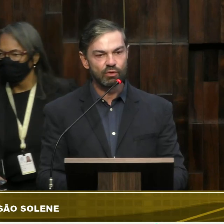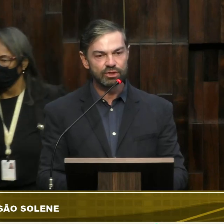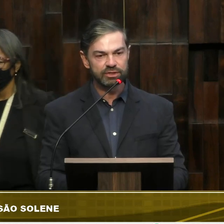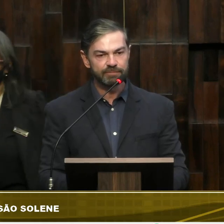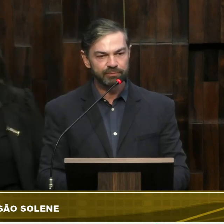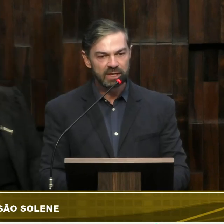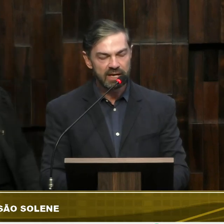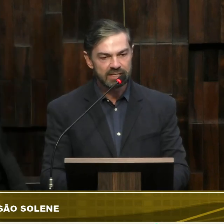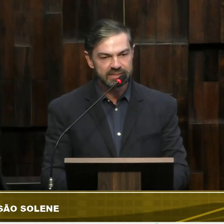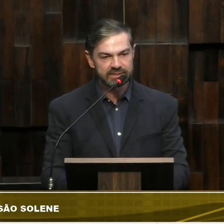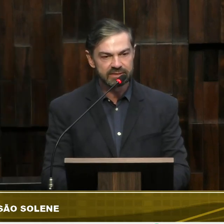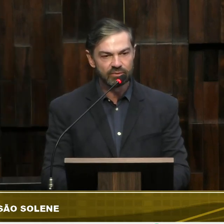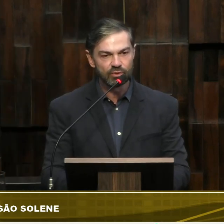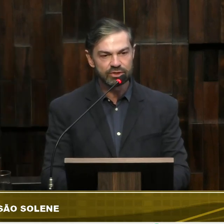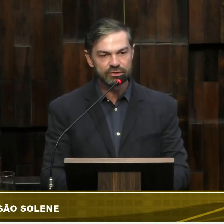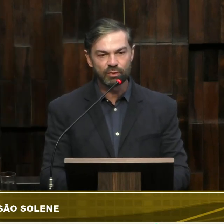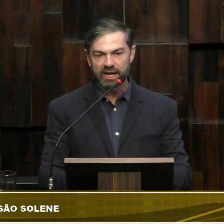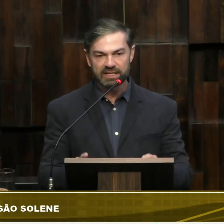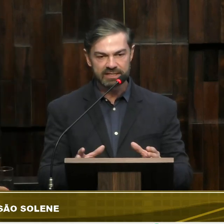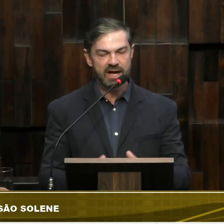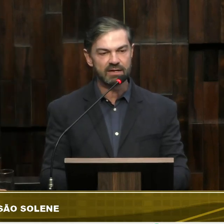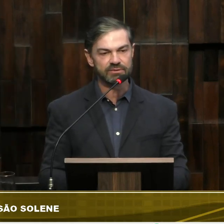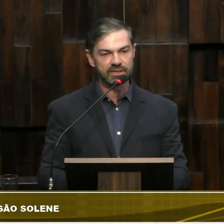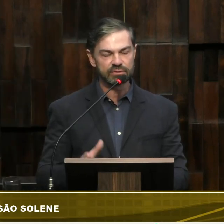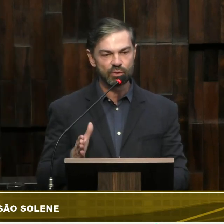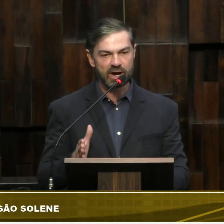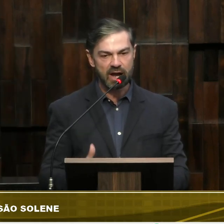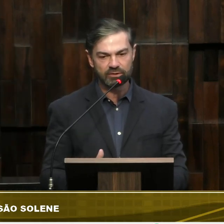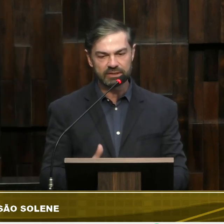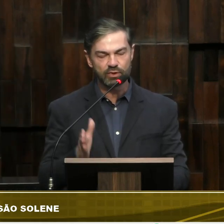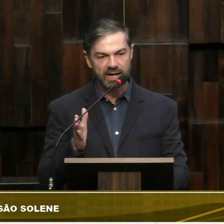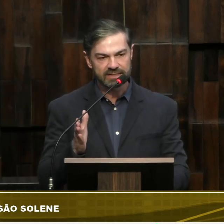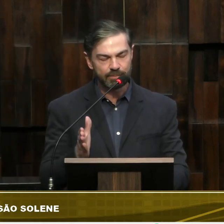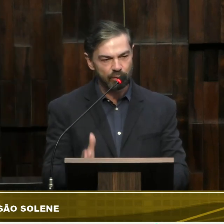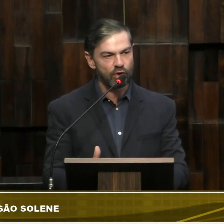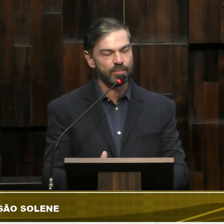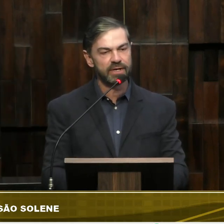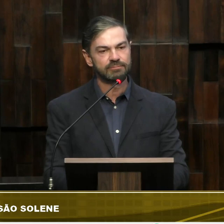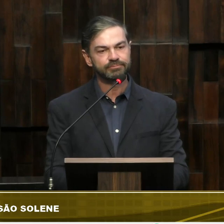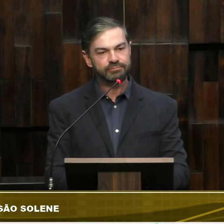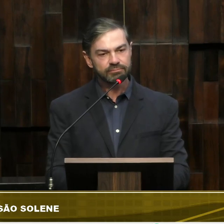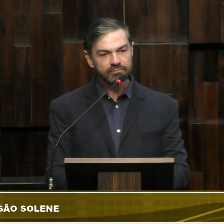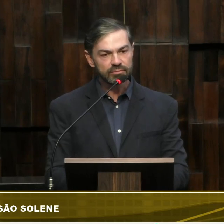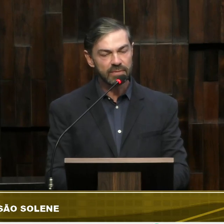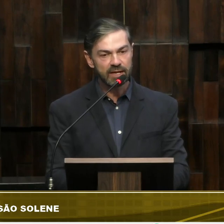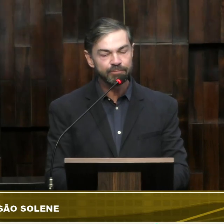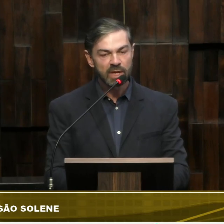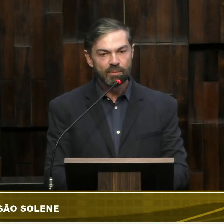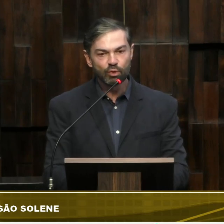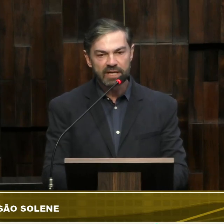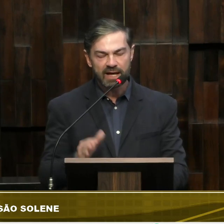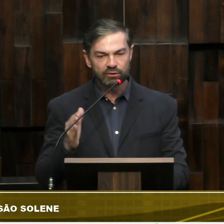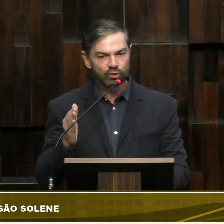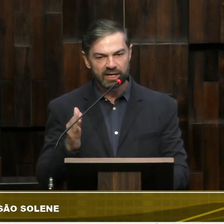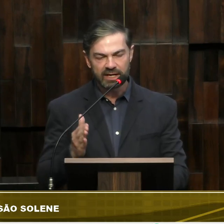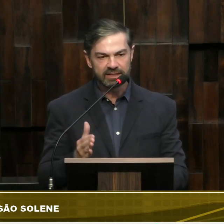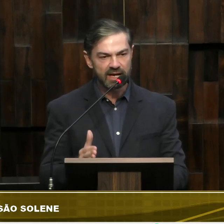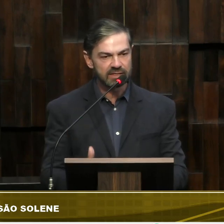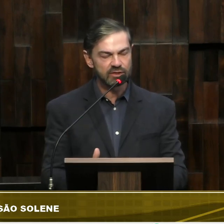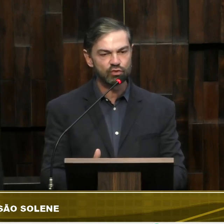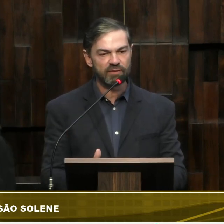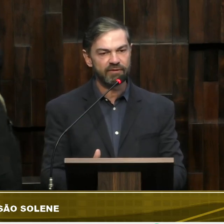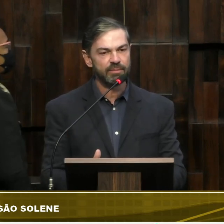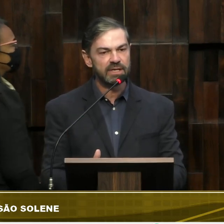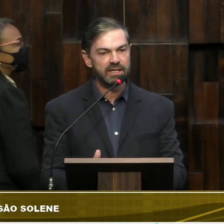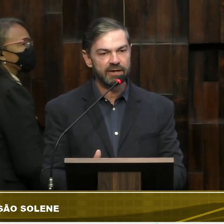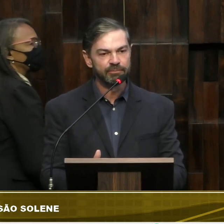que hoje eles são realizados, têm o seu carro, têm a sua casa própria, né? Mudaram toda a realidade